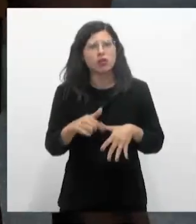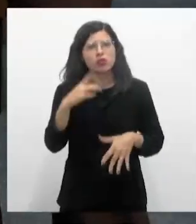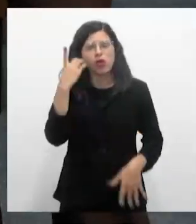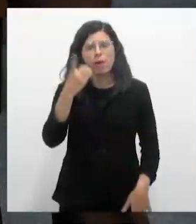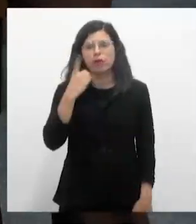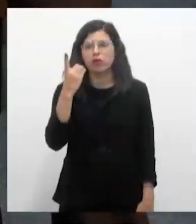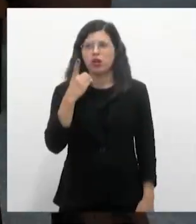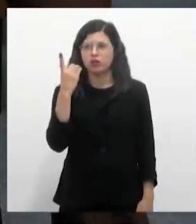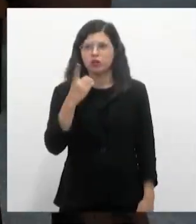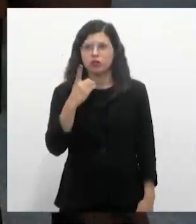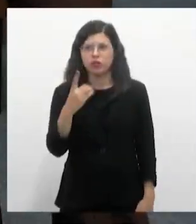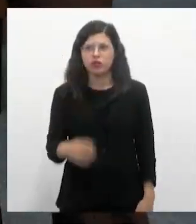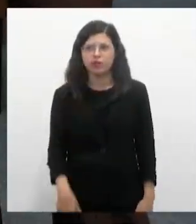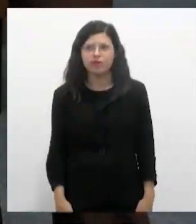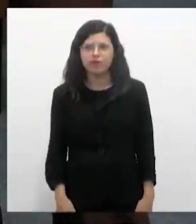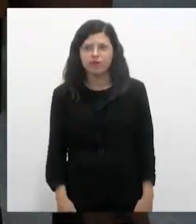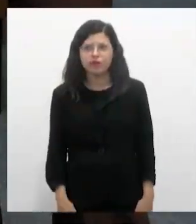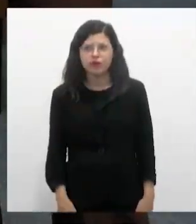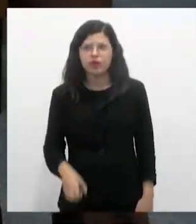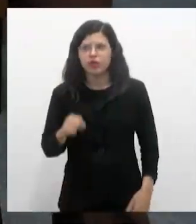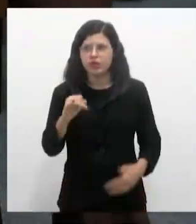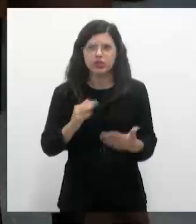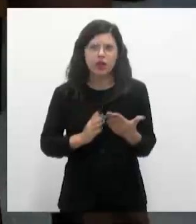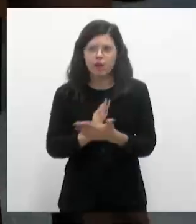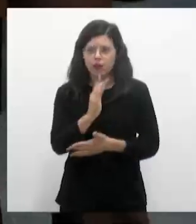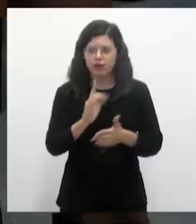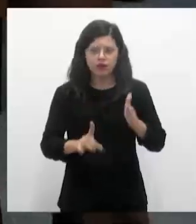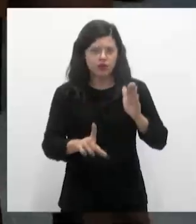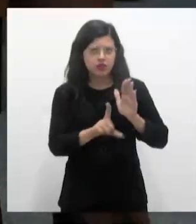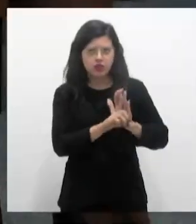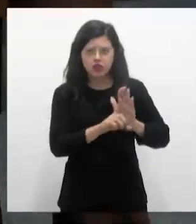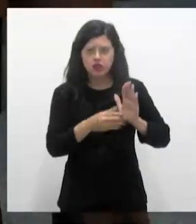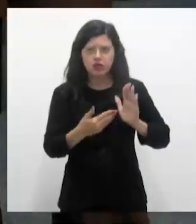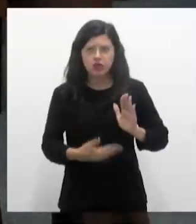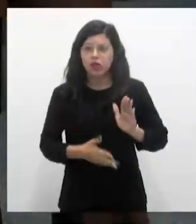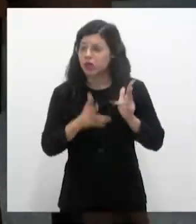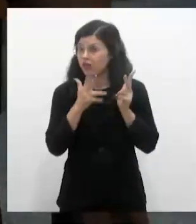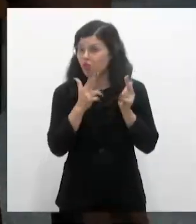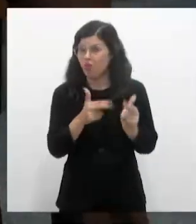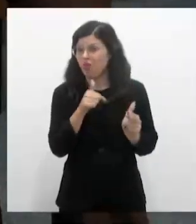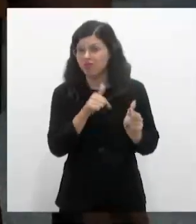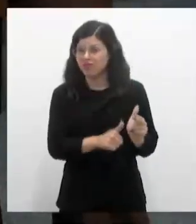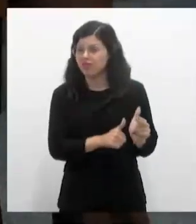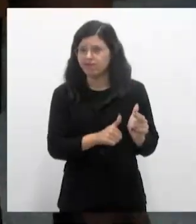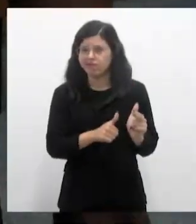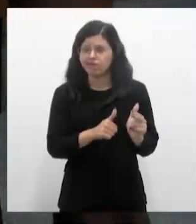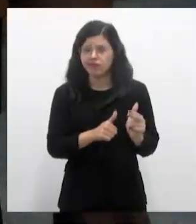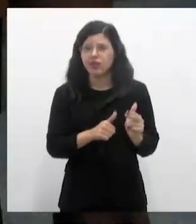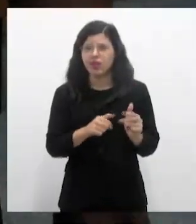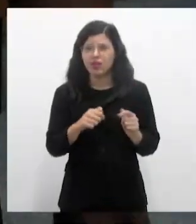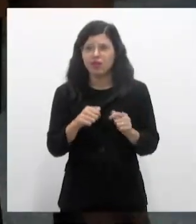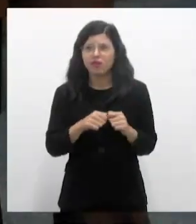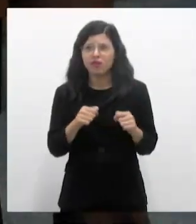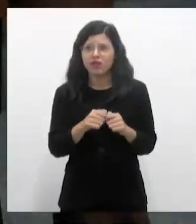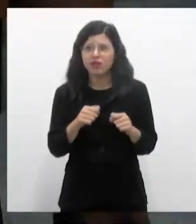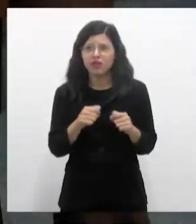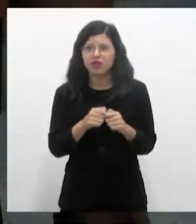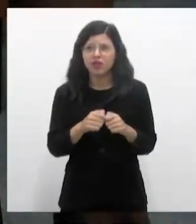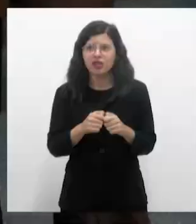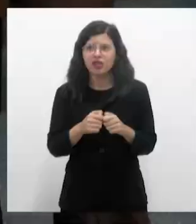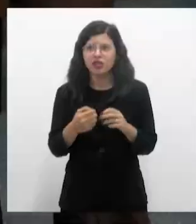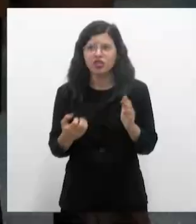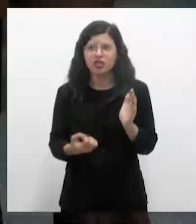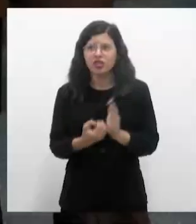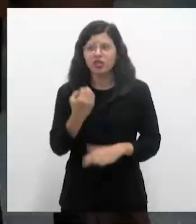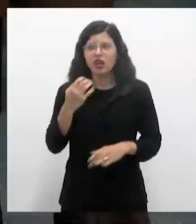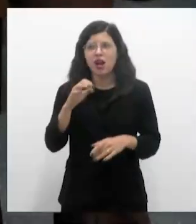deputadas. Se aprovada essa lei da forma que está, vai fazer a gente apagar as luzes e criar o Estado